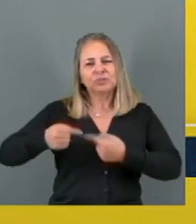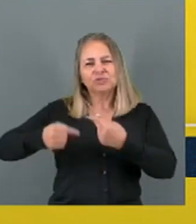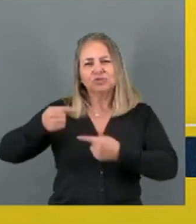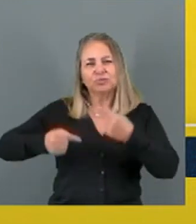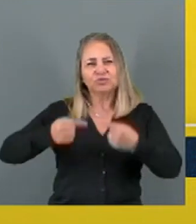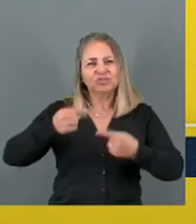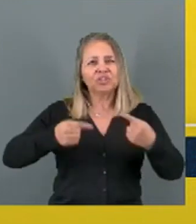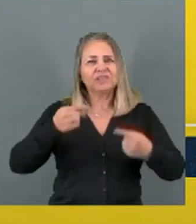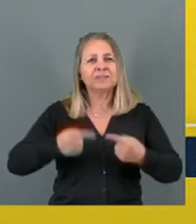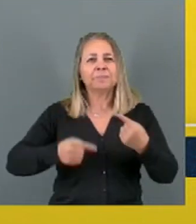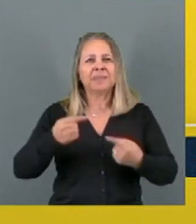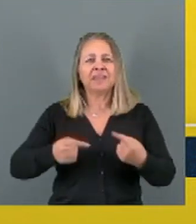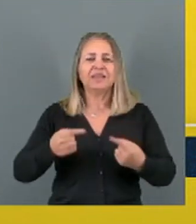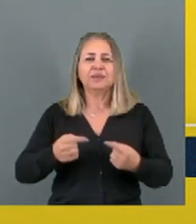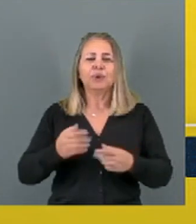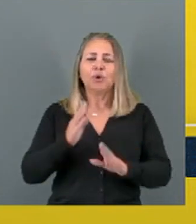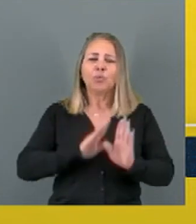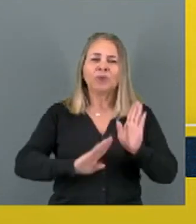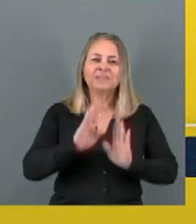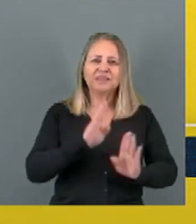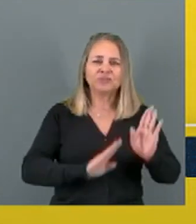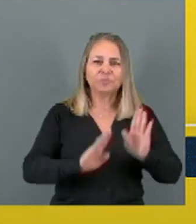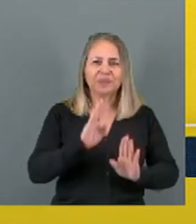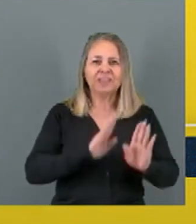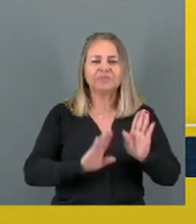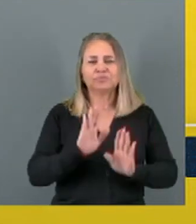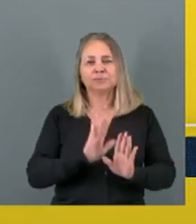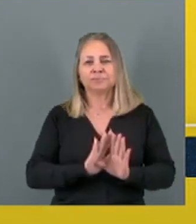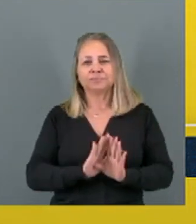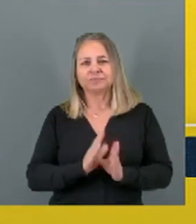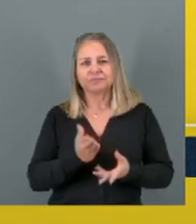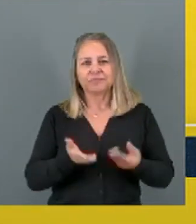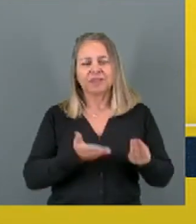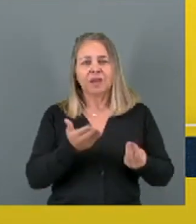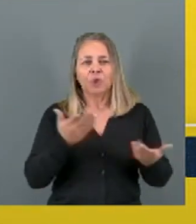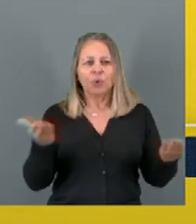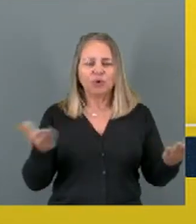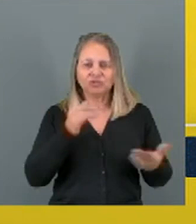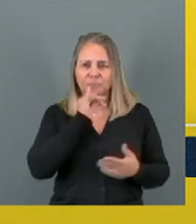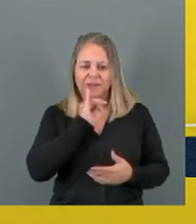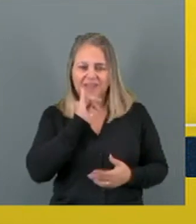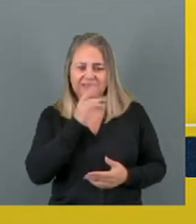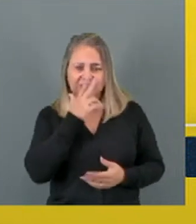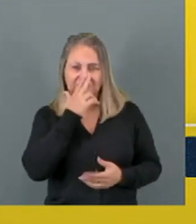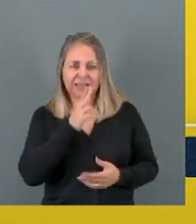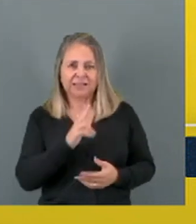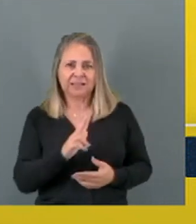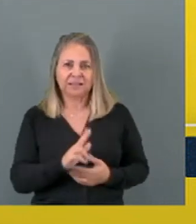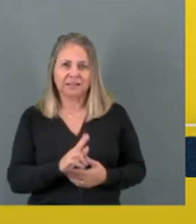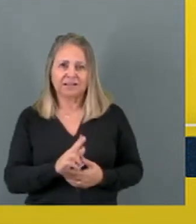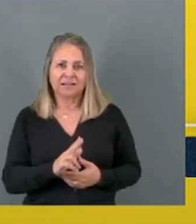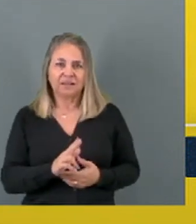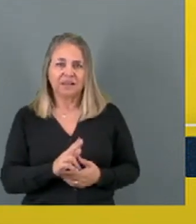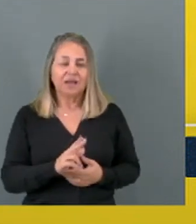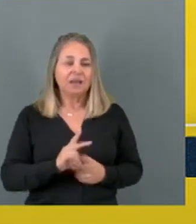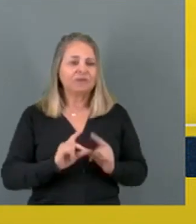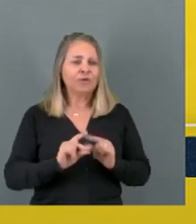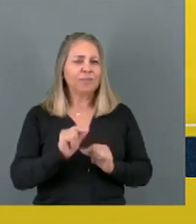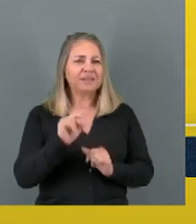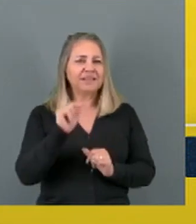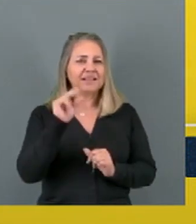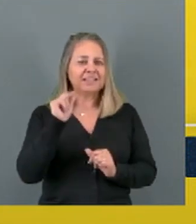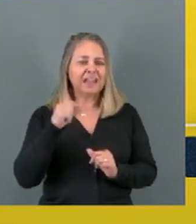se implementar o teleatendimento. Eu acredito que, talvez em menos de um mês, hoje parece rápido, na época foi uma eternidade, né? Até a